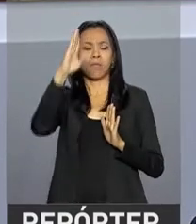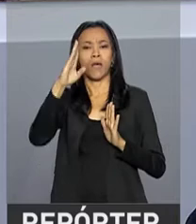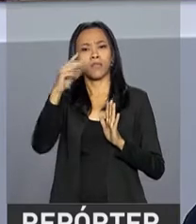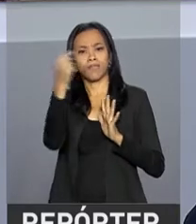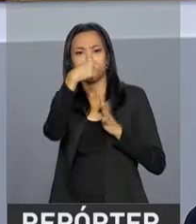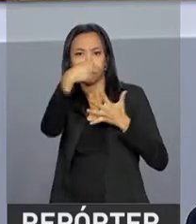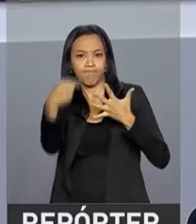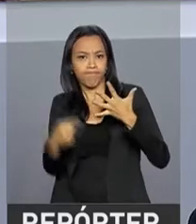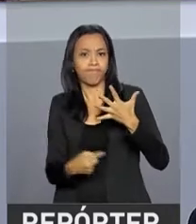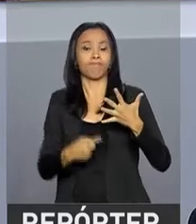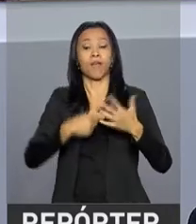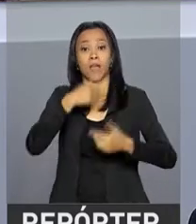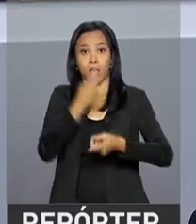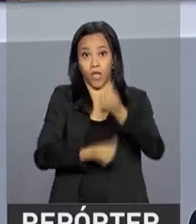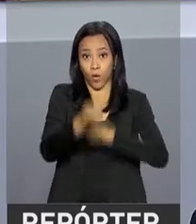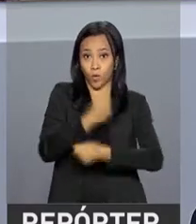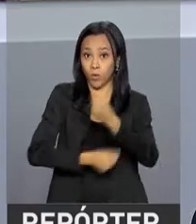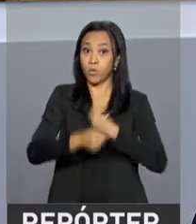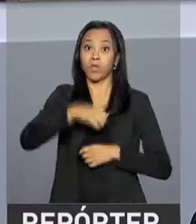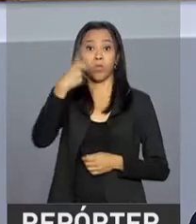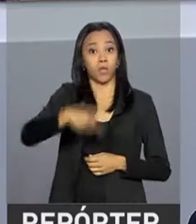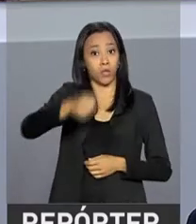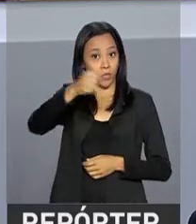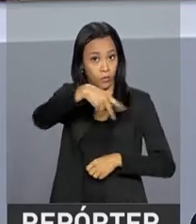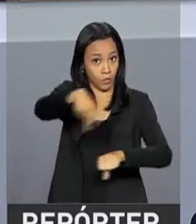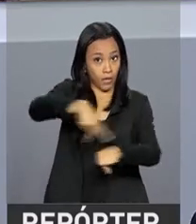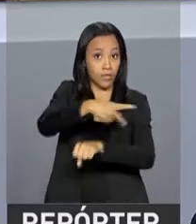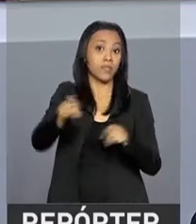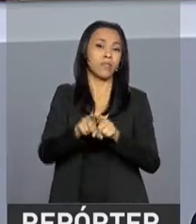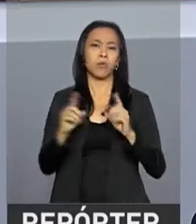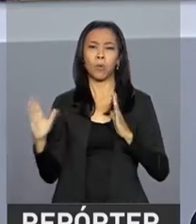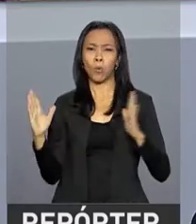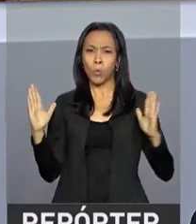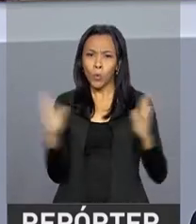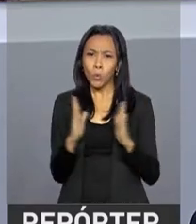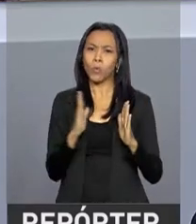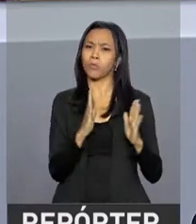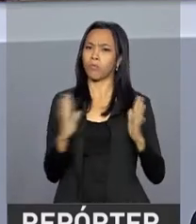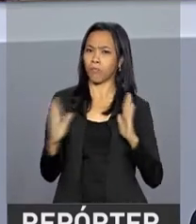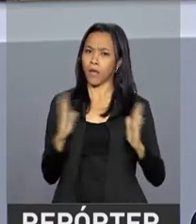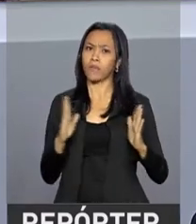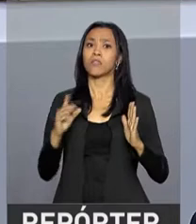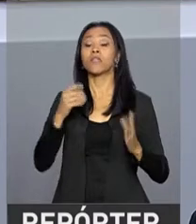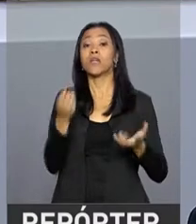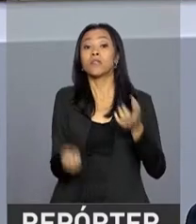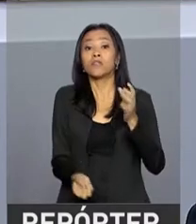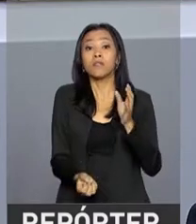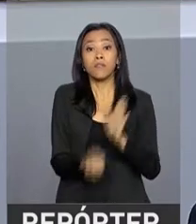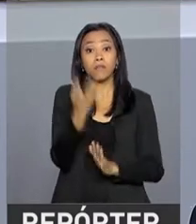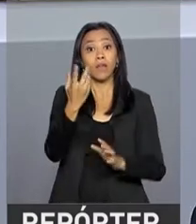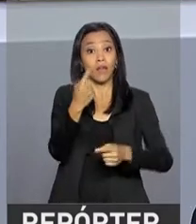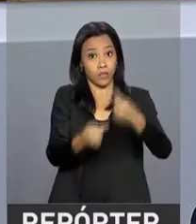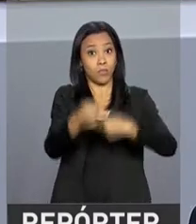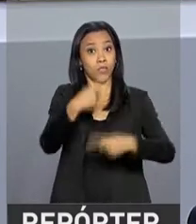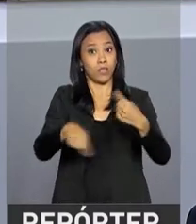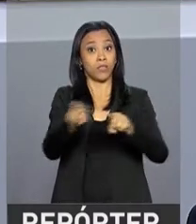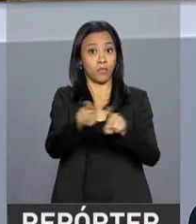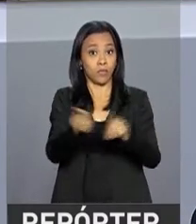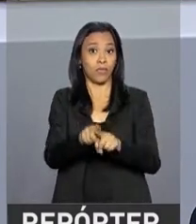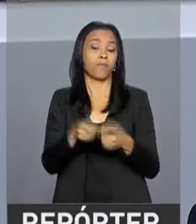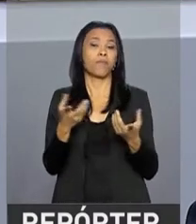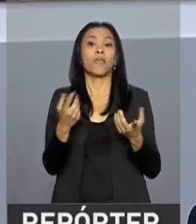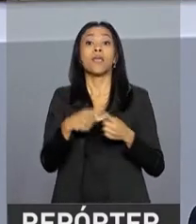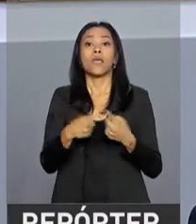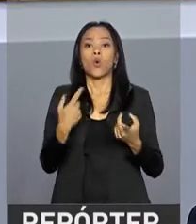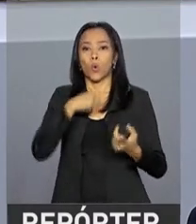país as perspectivas de curto prazo e com recomendações de políticas a serem adotadas o brasil oficializou a candidatura para